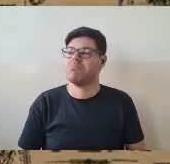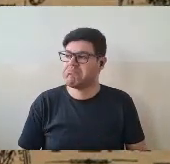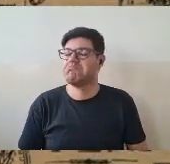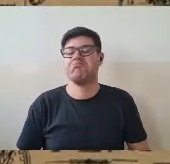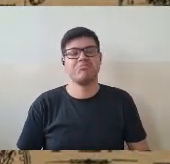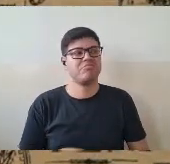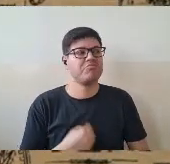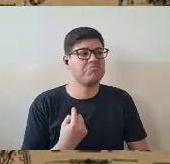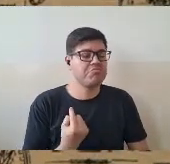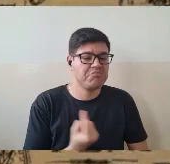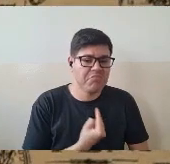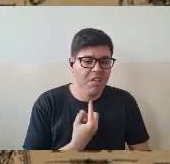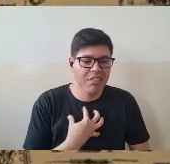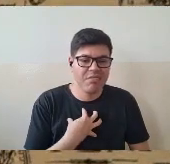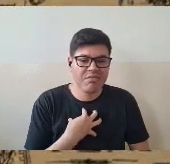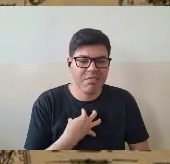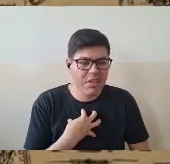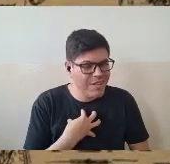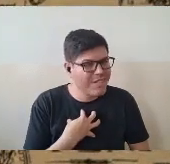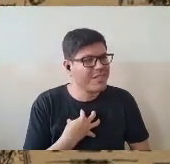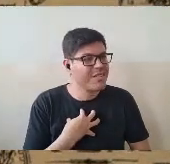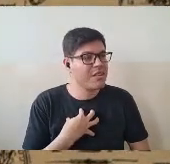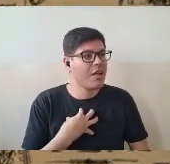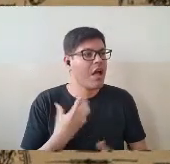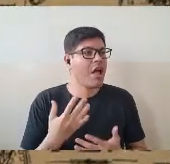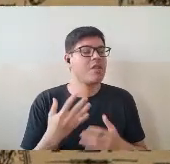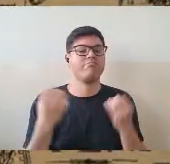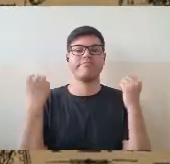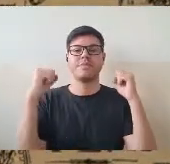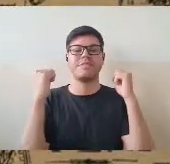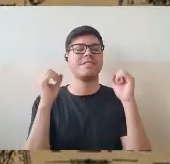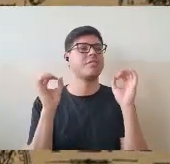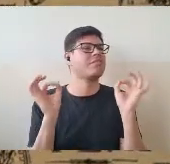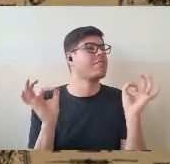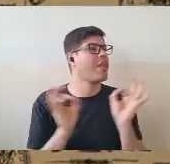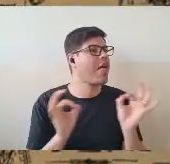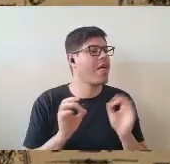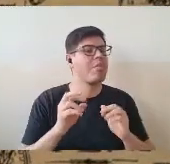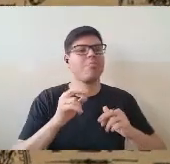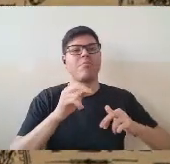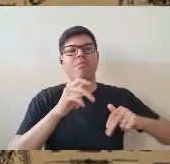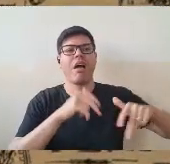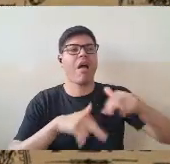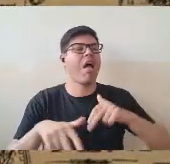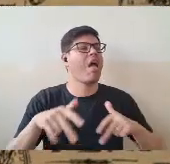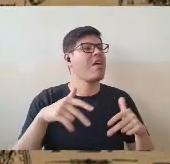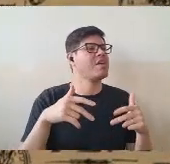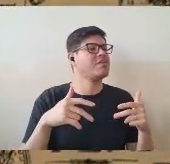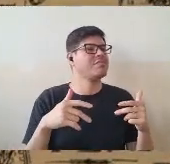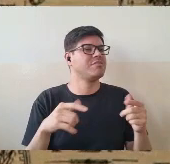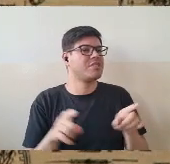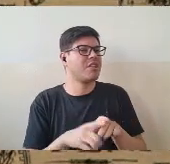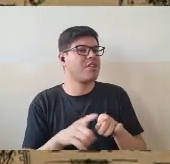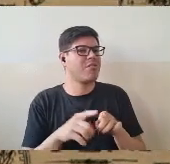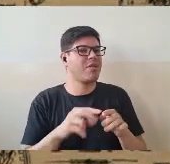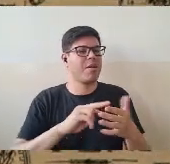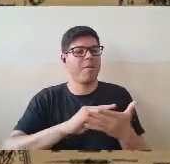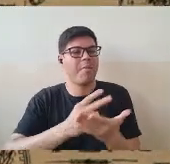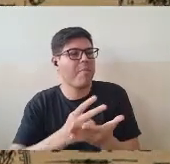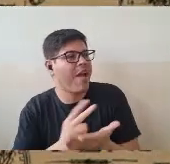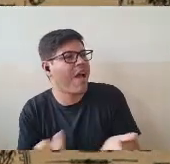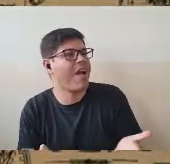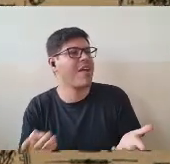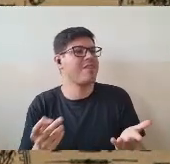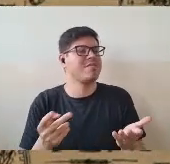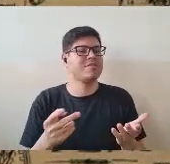de correr, deixa de pular, deixa de rolar no chão, você está entendendo? Deixa de ler um livro, de fazer uma pintura, um desenho. Então,